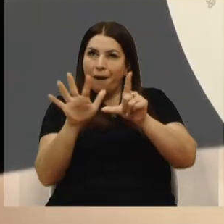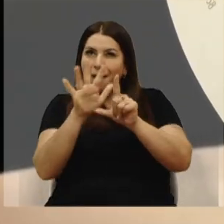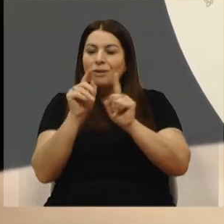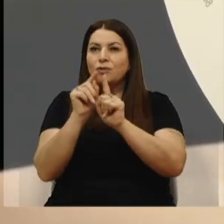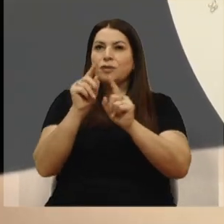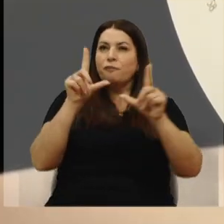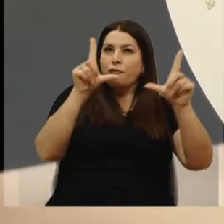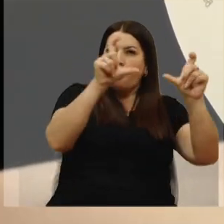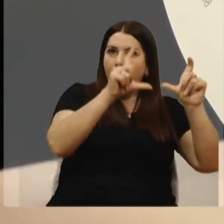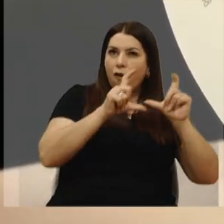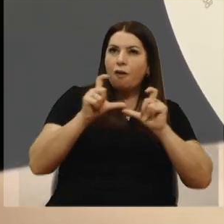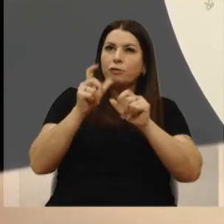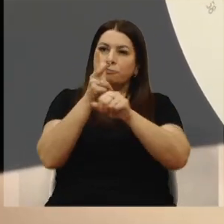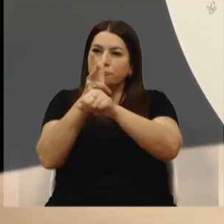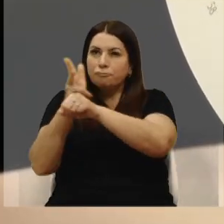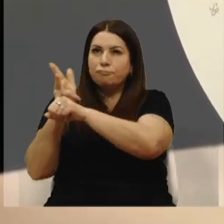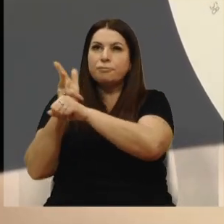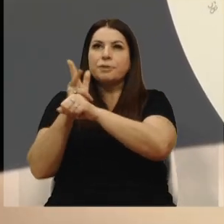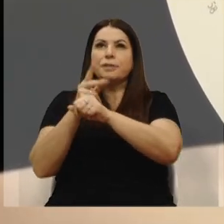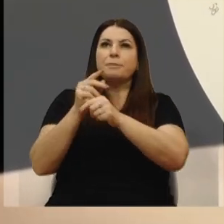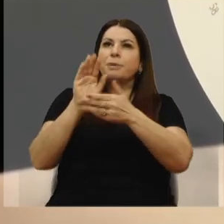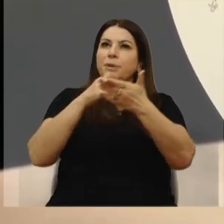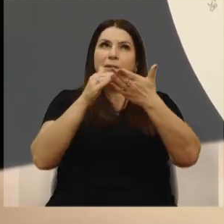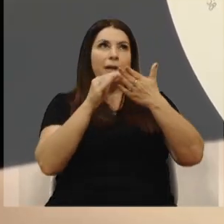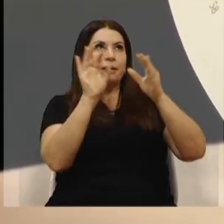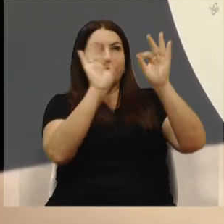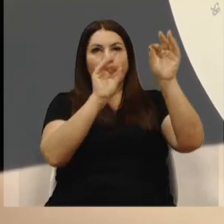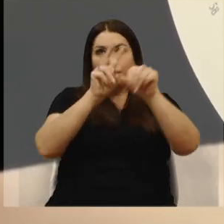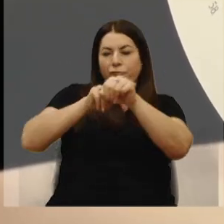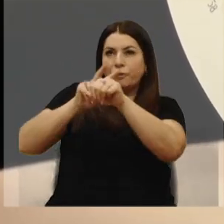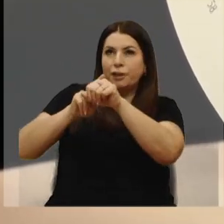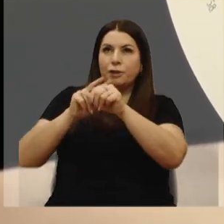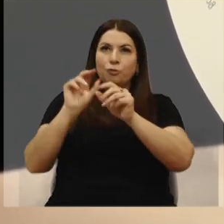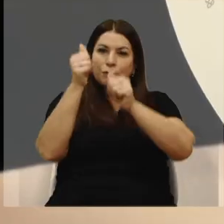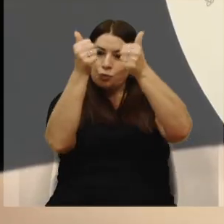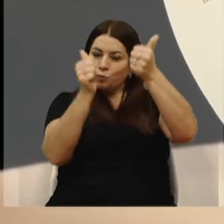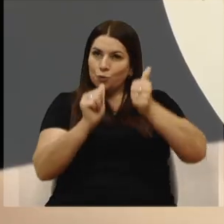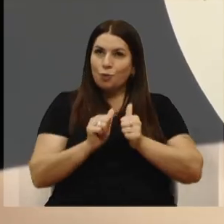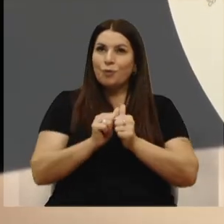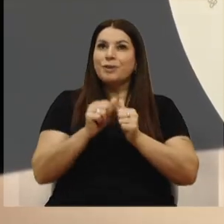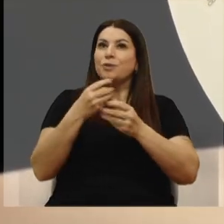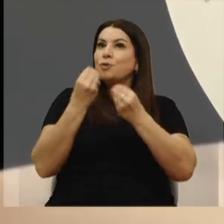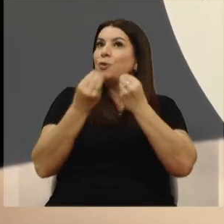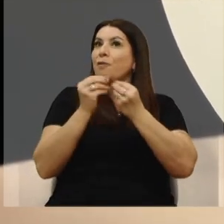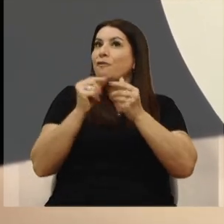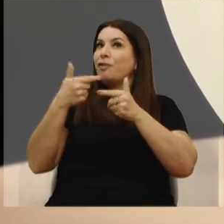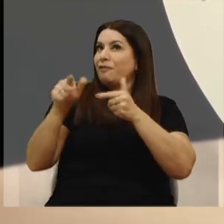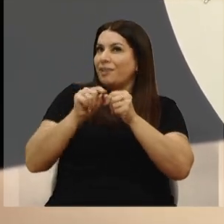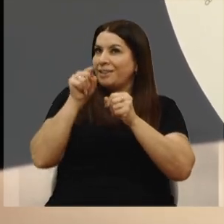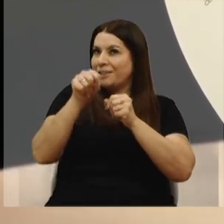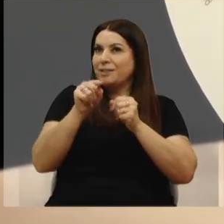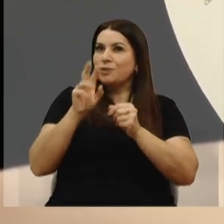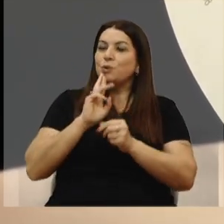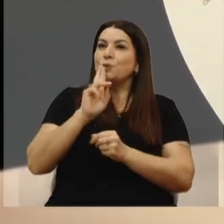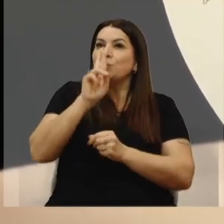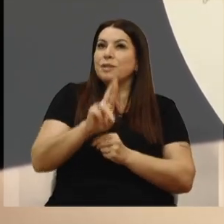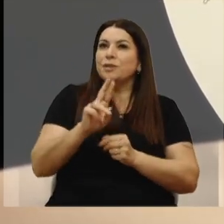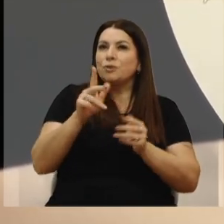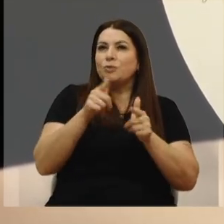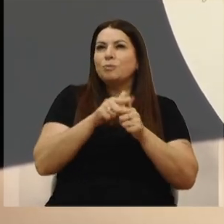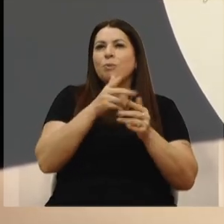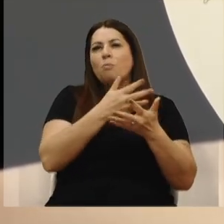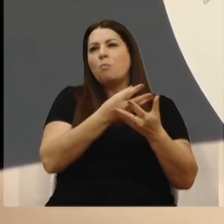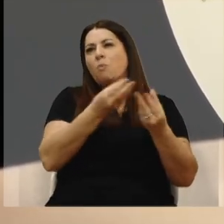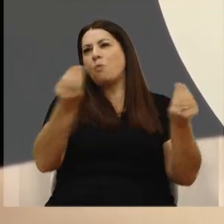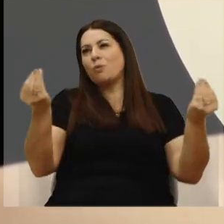de imagens, fotógrafos, cinegrafistas, pintores, vitralistas, escultores, ou foi retratada por esses, resultando